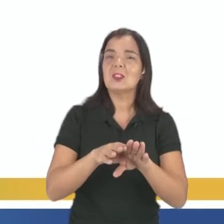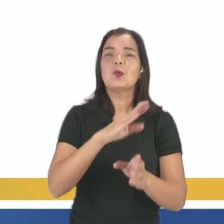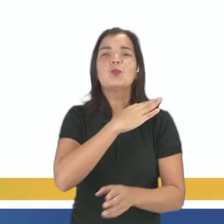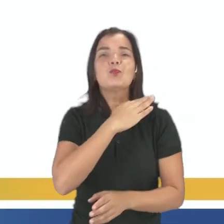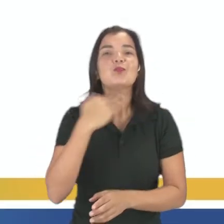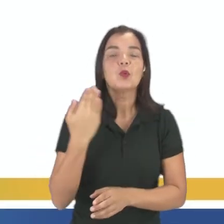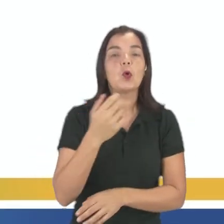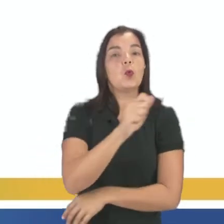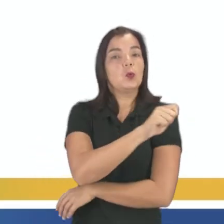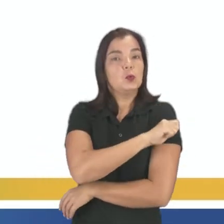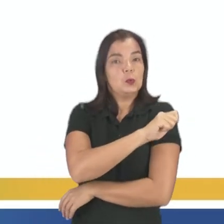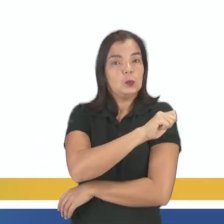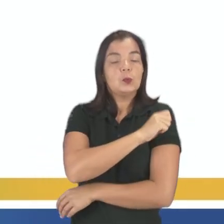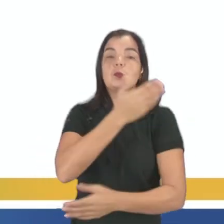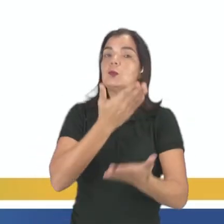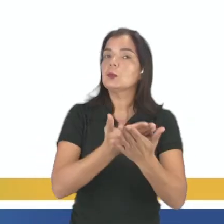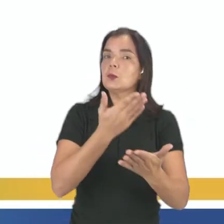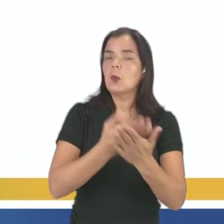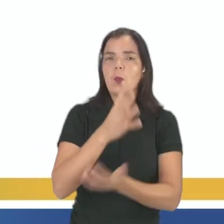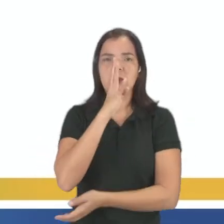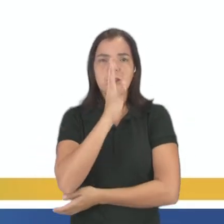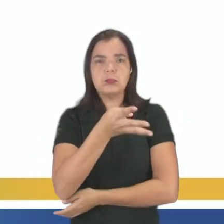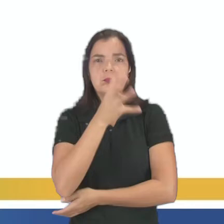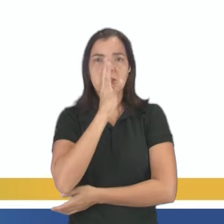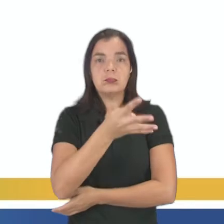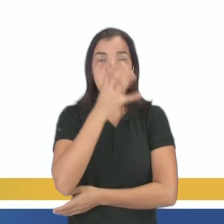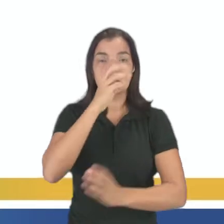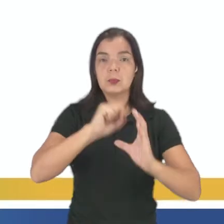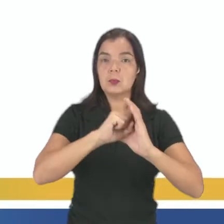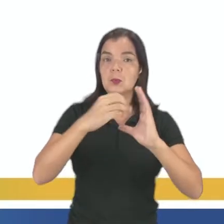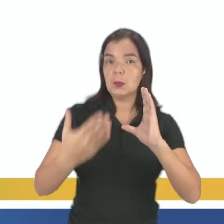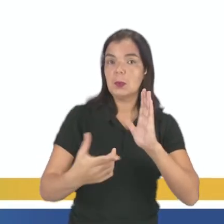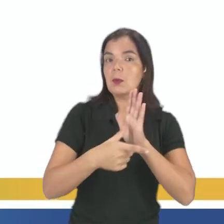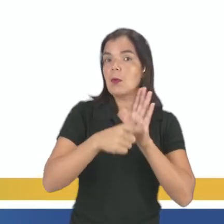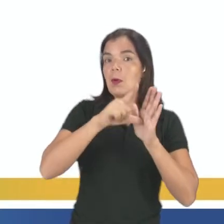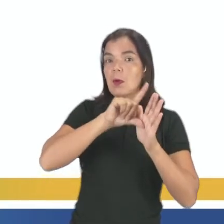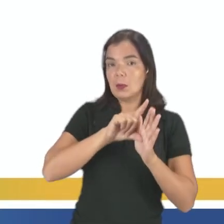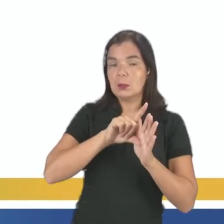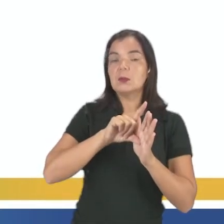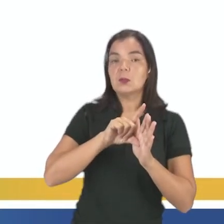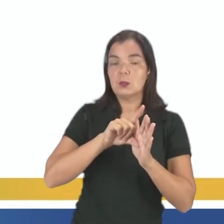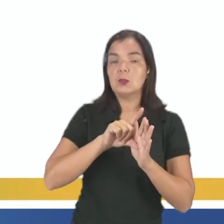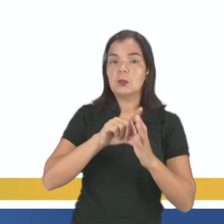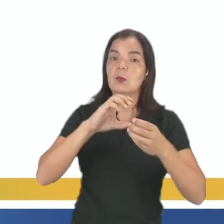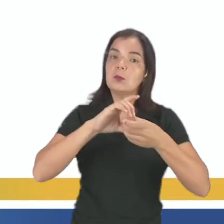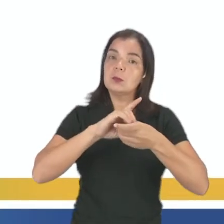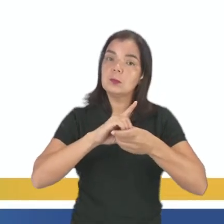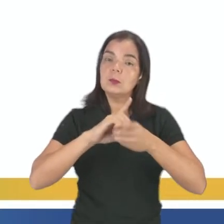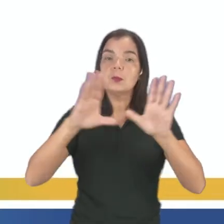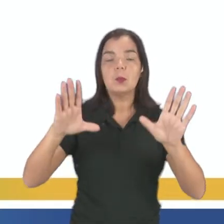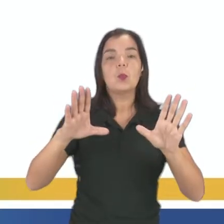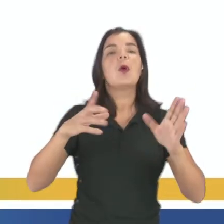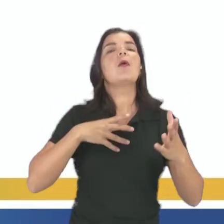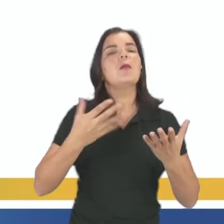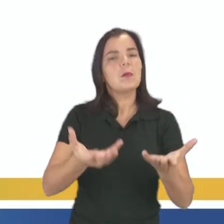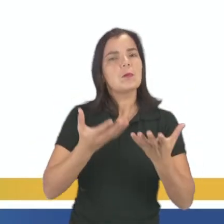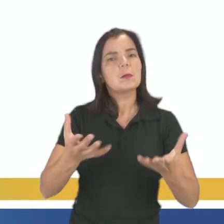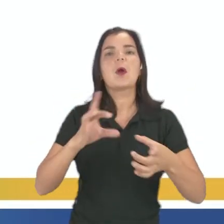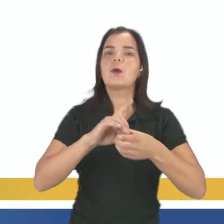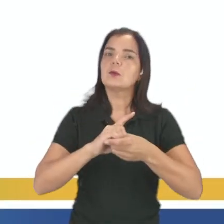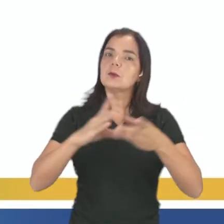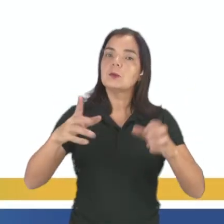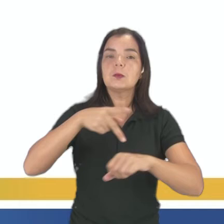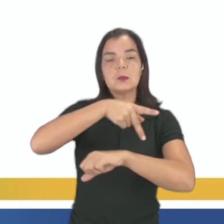né. Esses estudantes também, eles criticam o caráter antidemocrático, né? Eles querem mais espaços democráticos